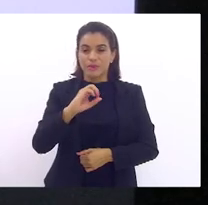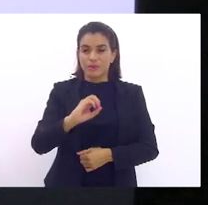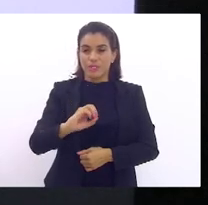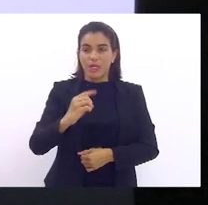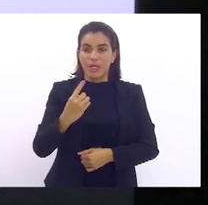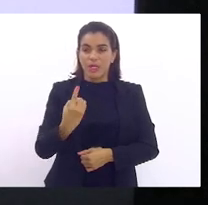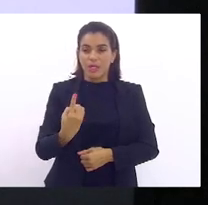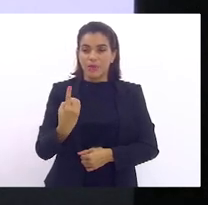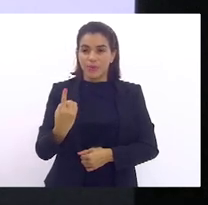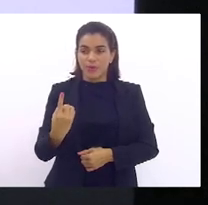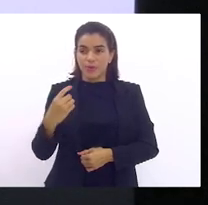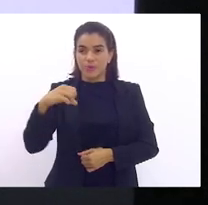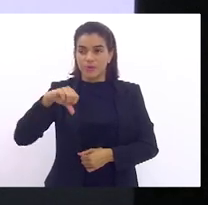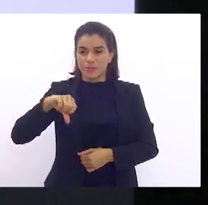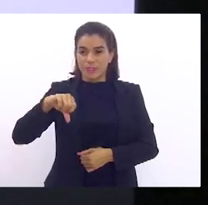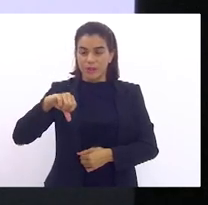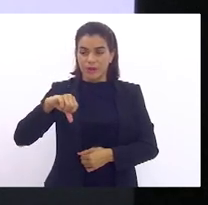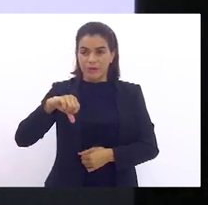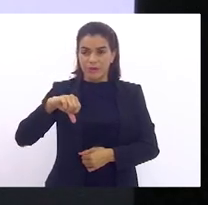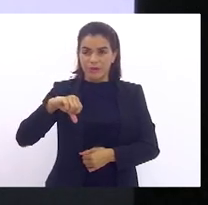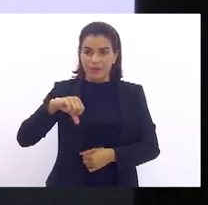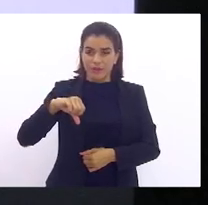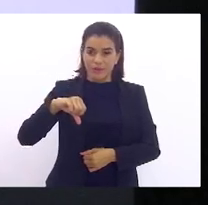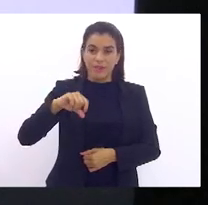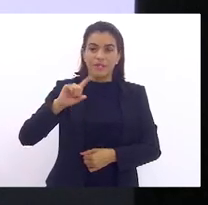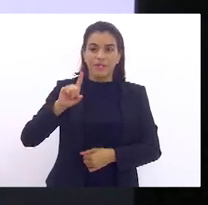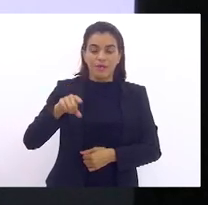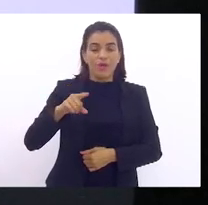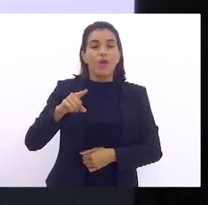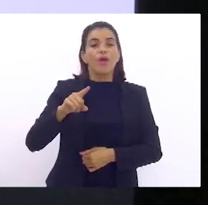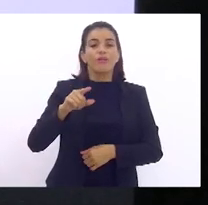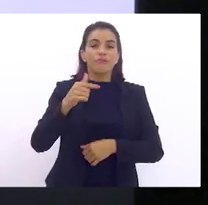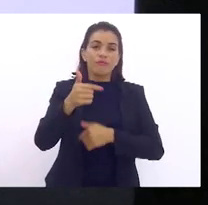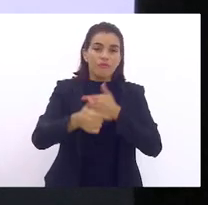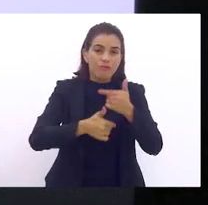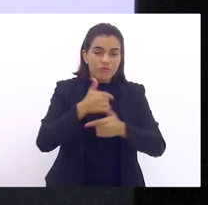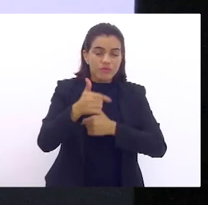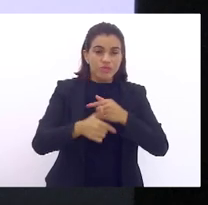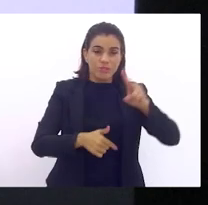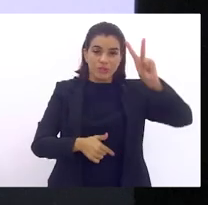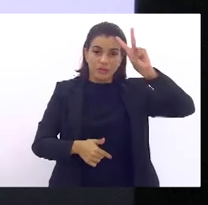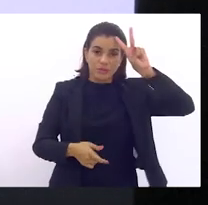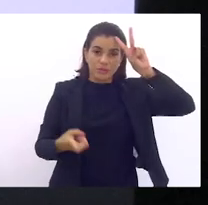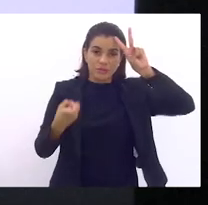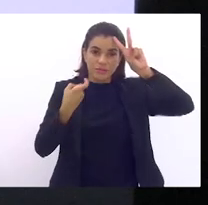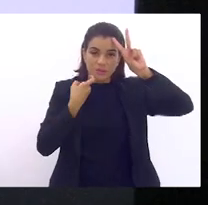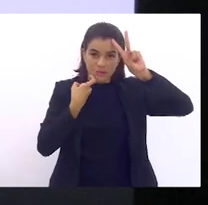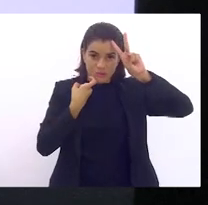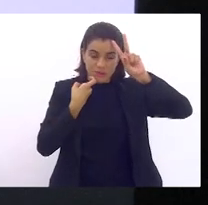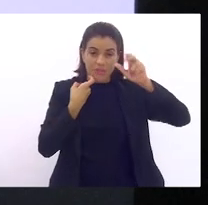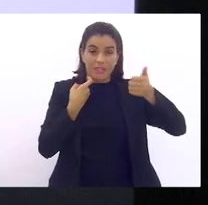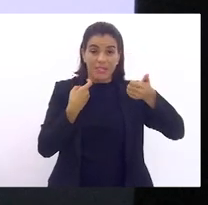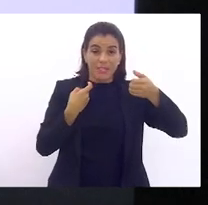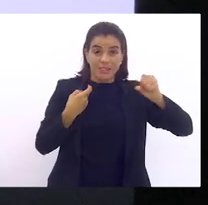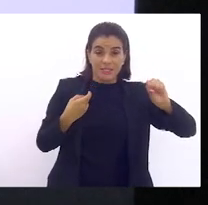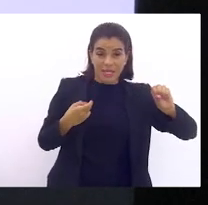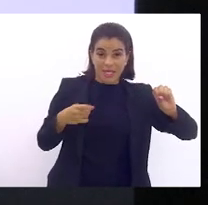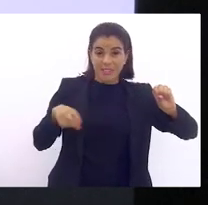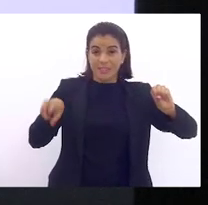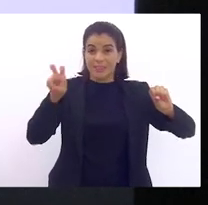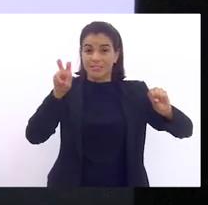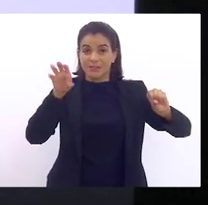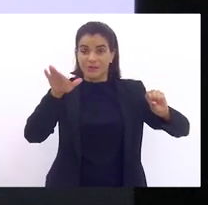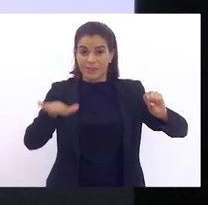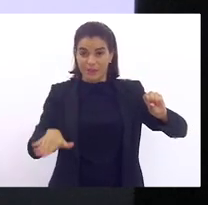282 0119 funciona de segunda sexta das 10 às 17